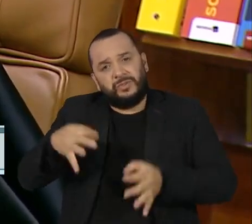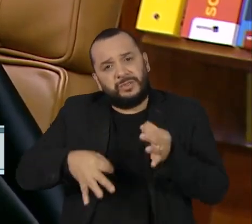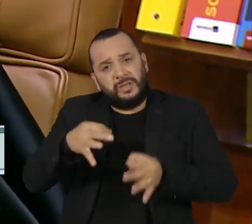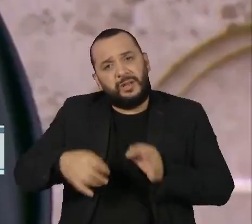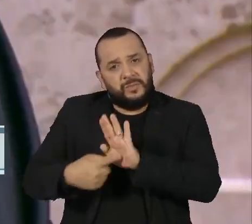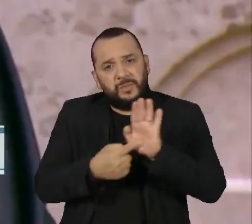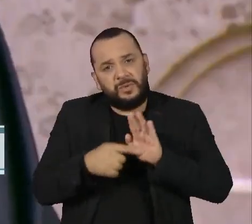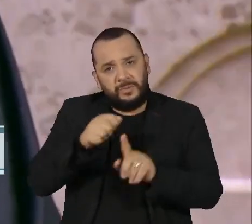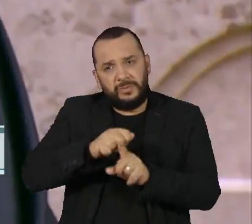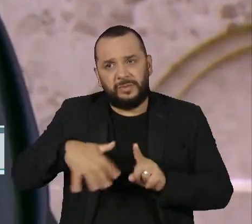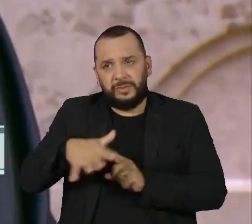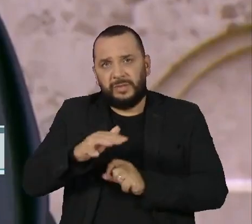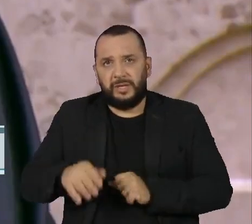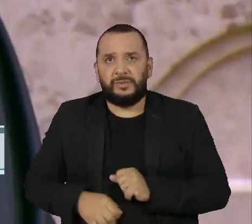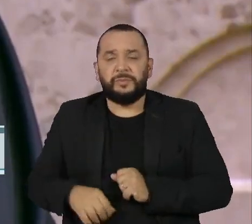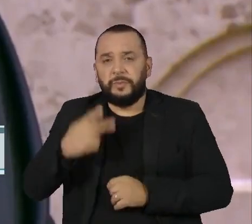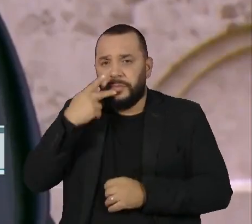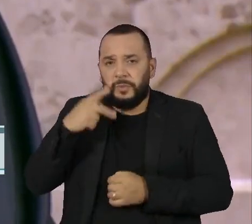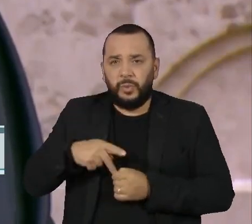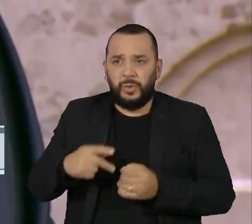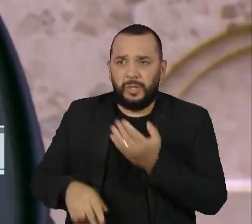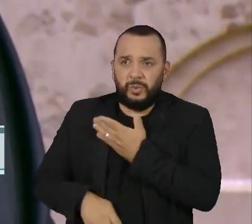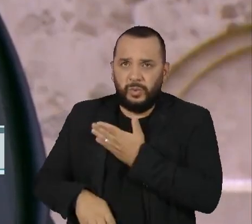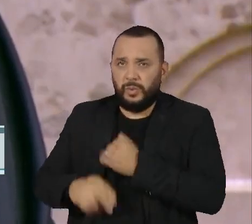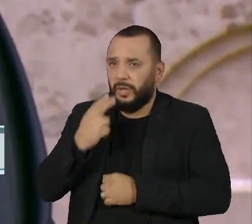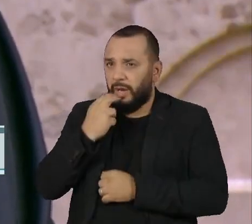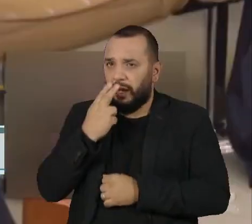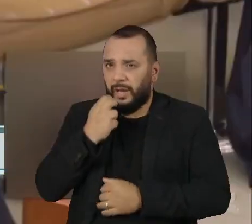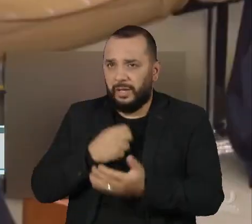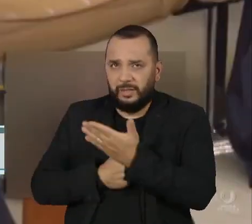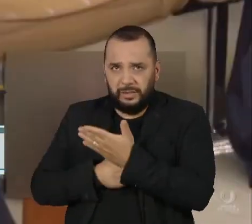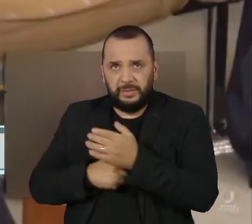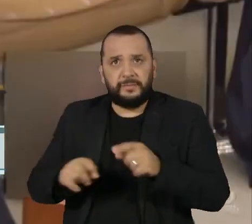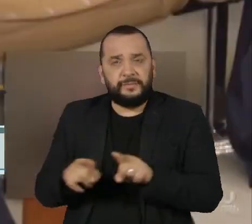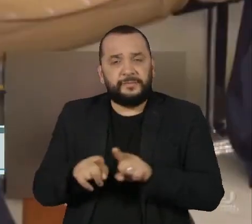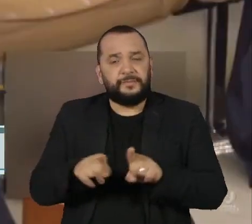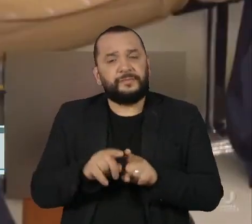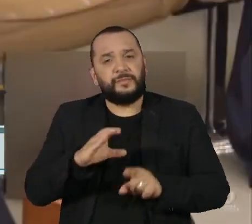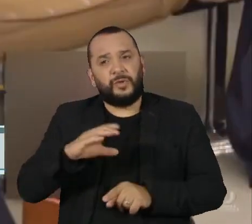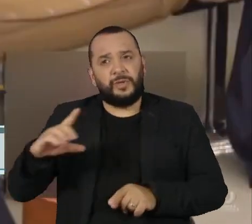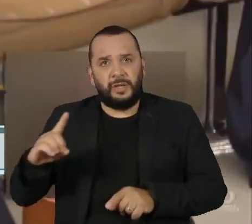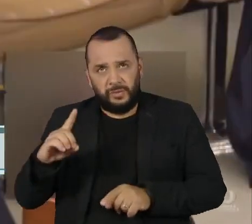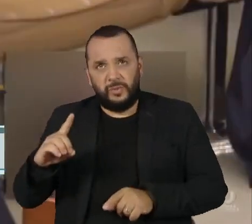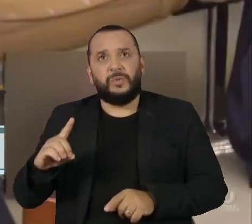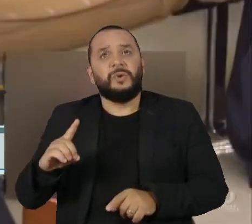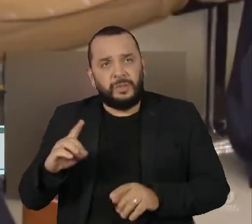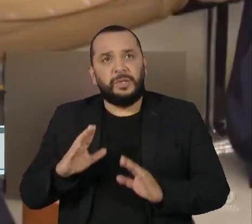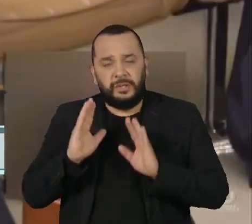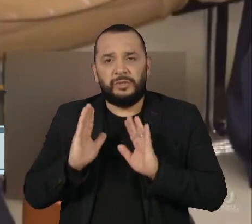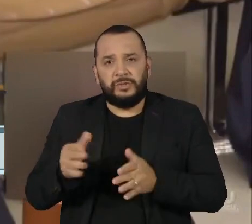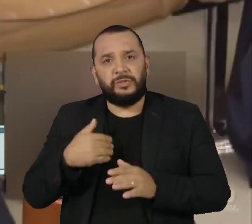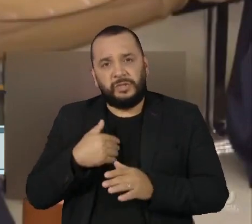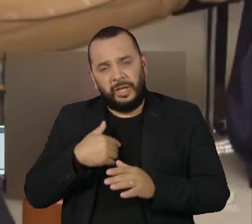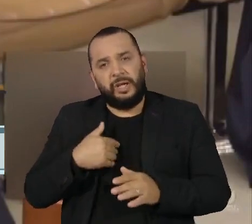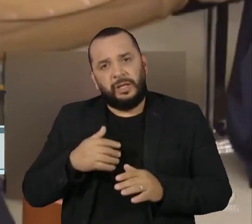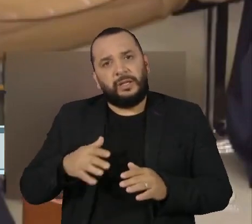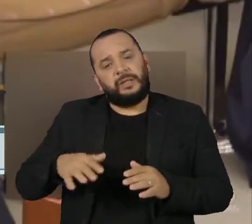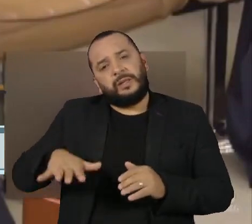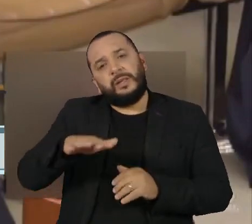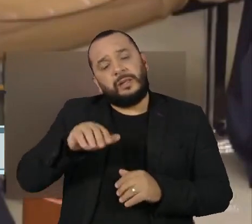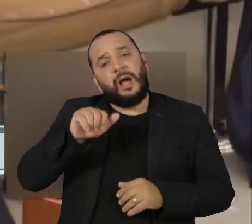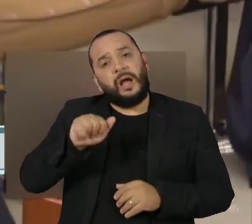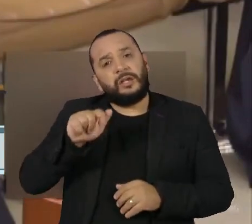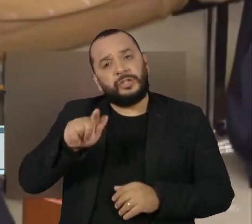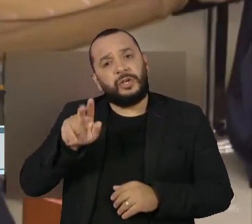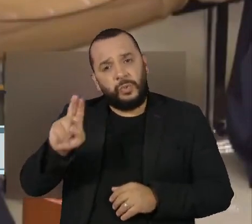a sociedade o procurador-geral da República Augusto áreas e a coordenadora Geral de contencioso da Advocacia